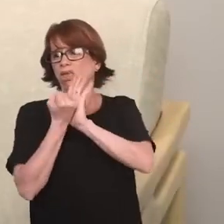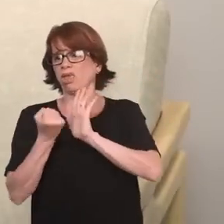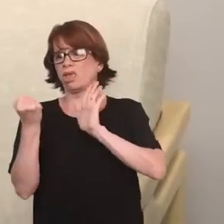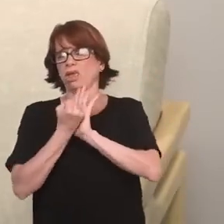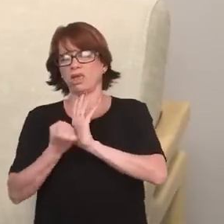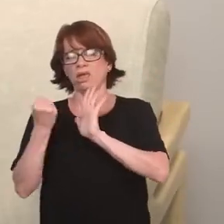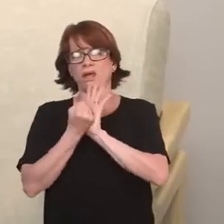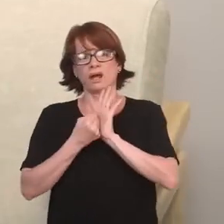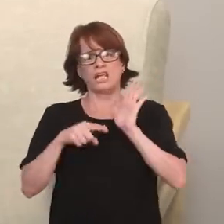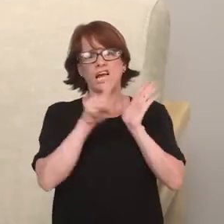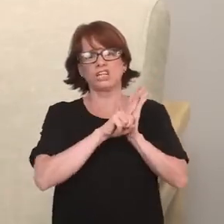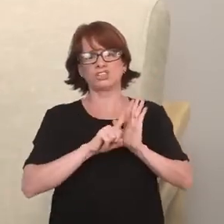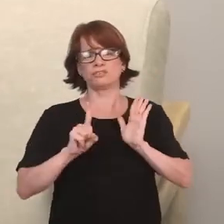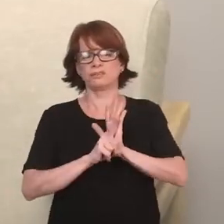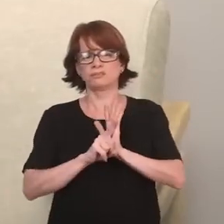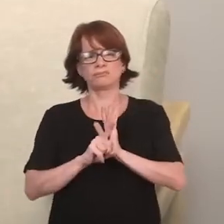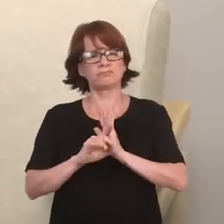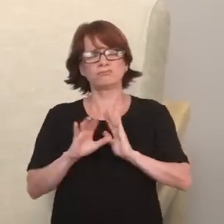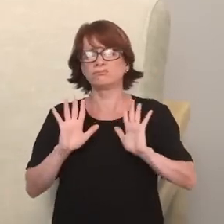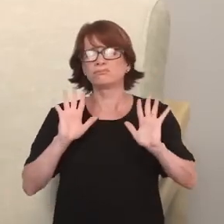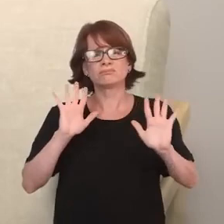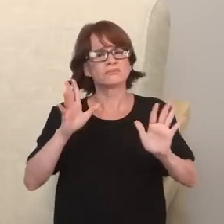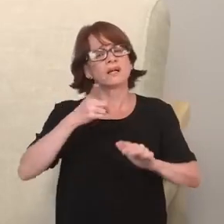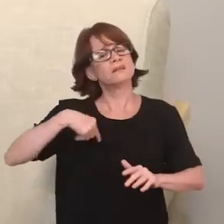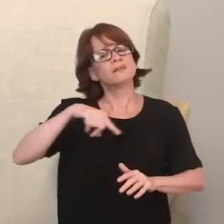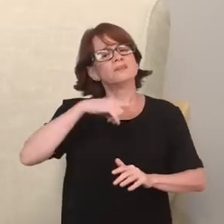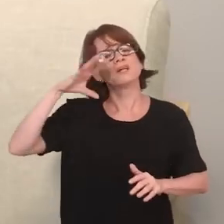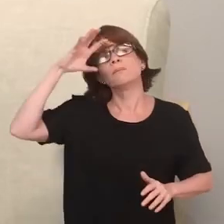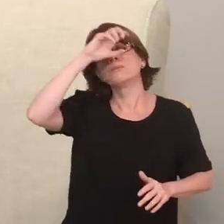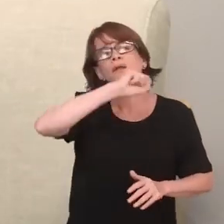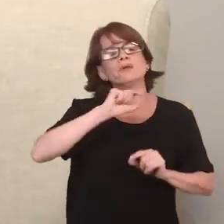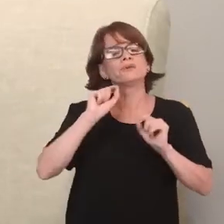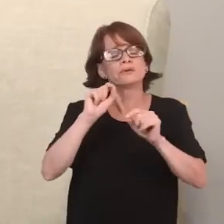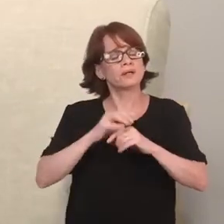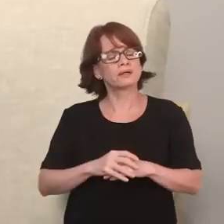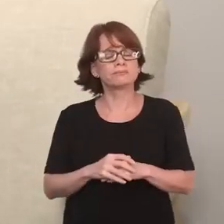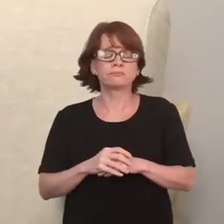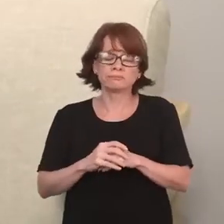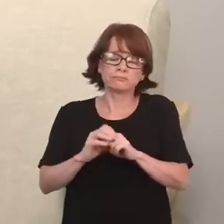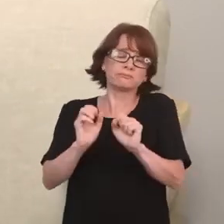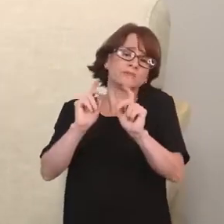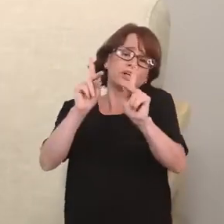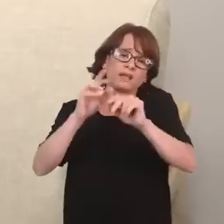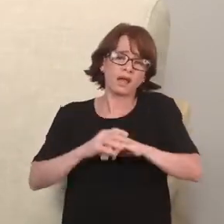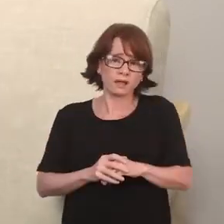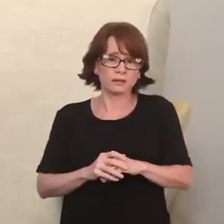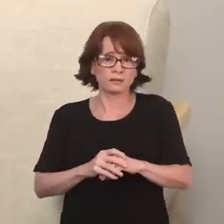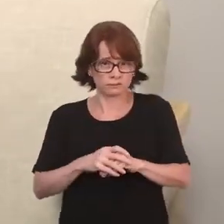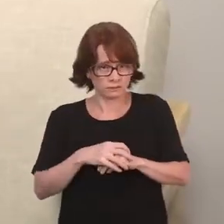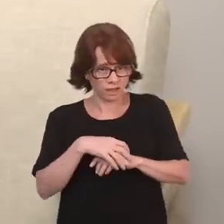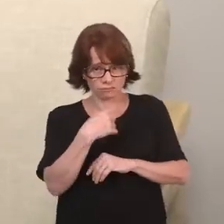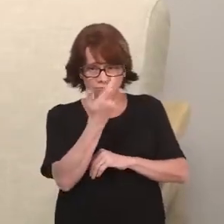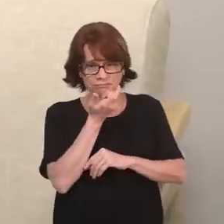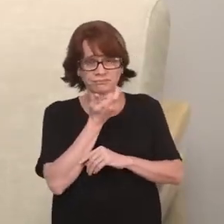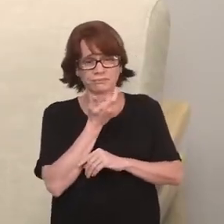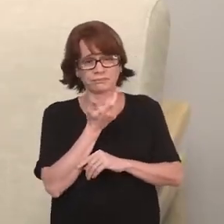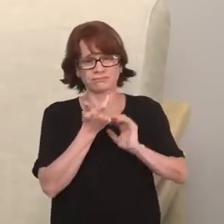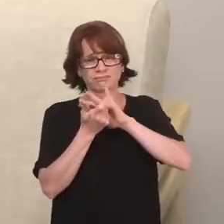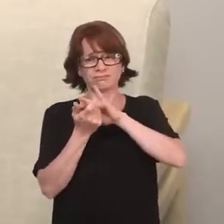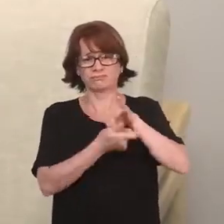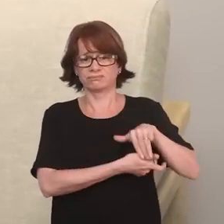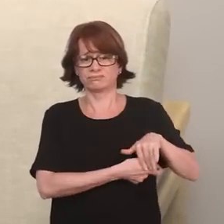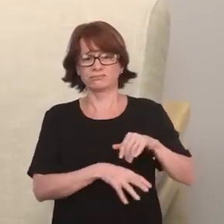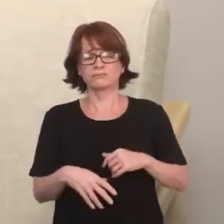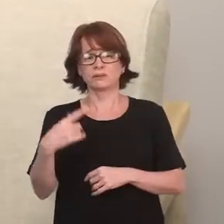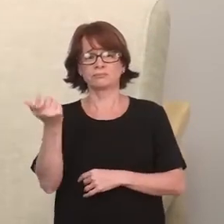na gente. Mas, assim, a gente aprende que no final você tem que ir se descolando disso, fazendo seu trabalho, não deixar que